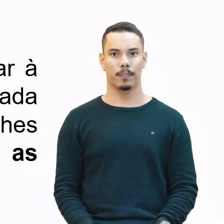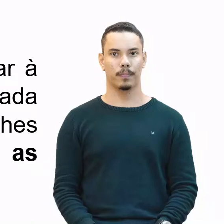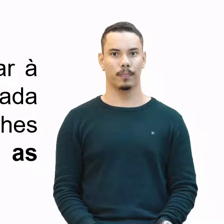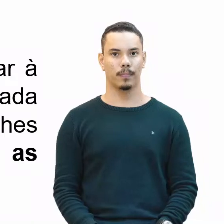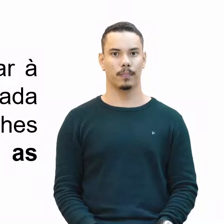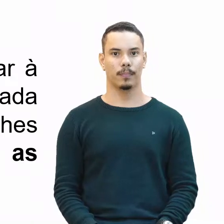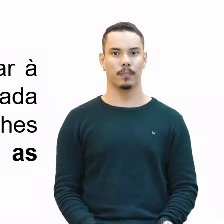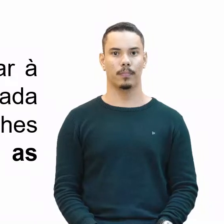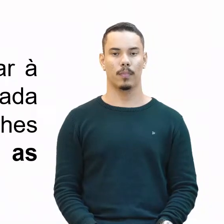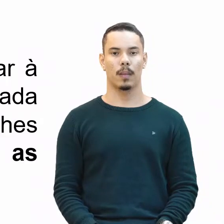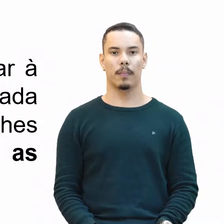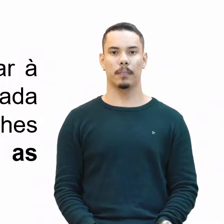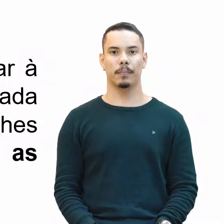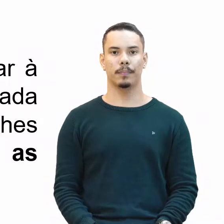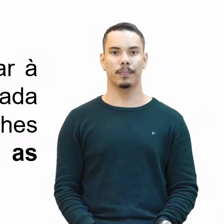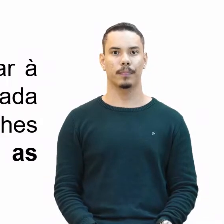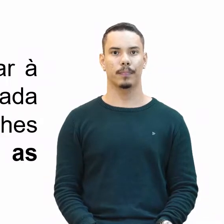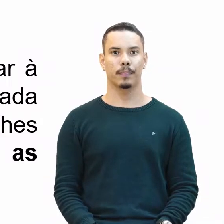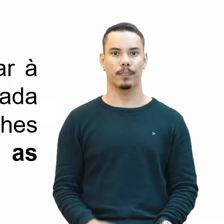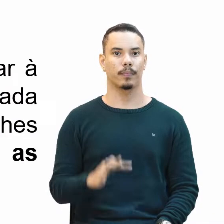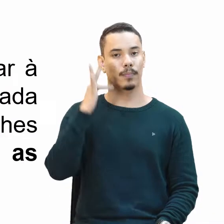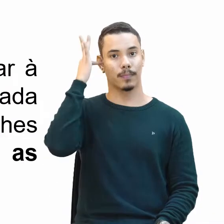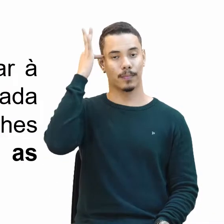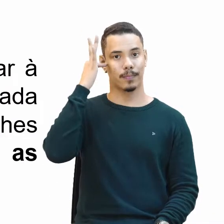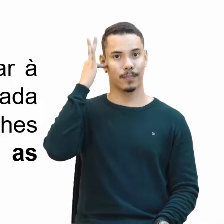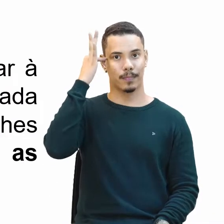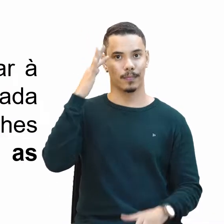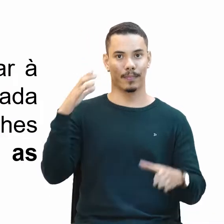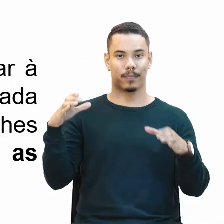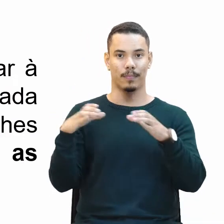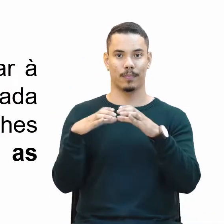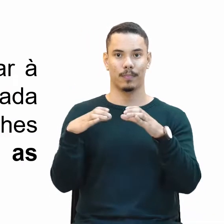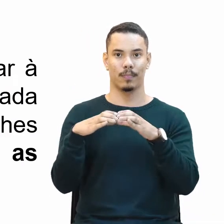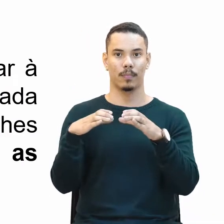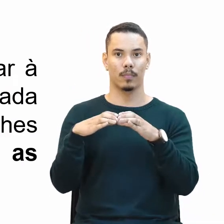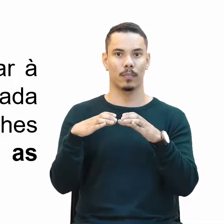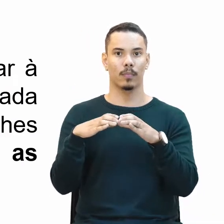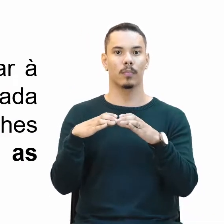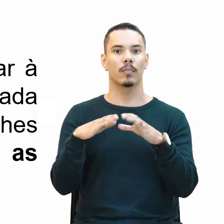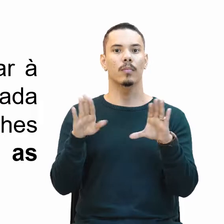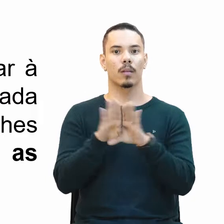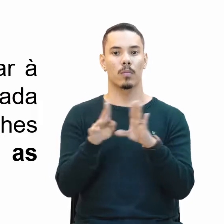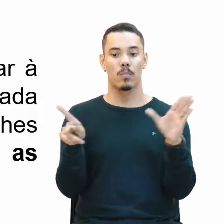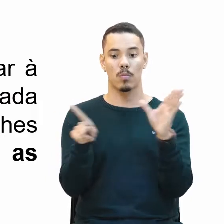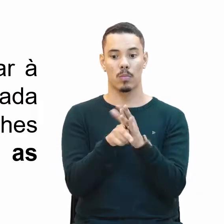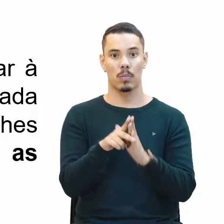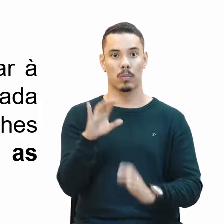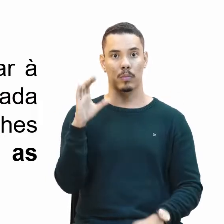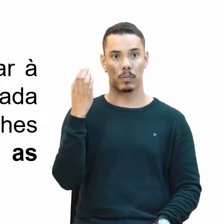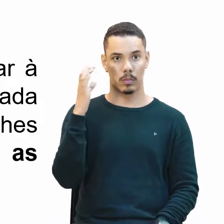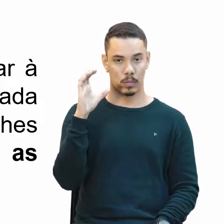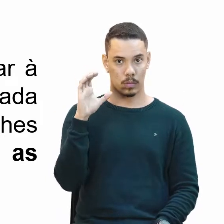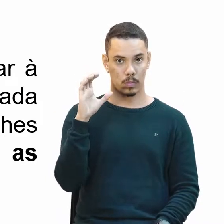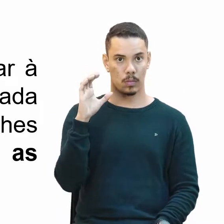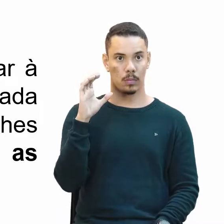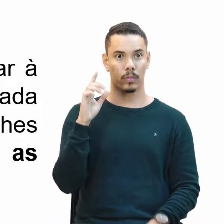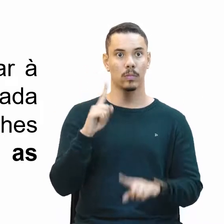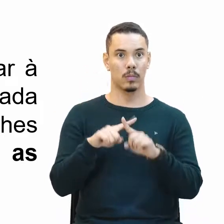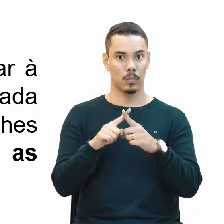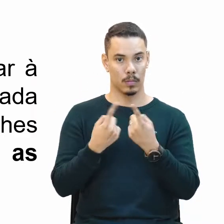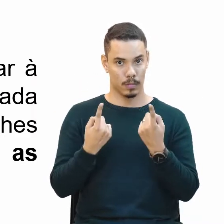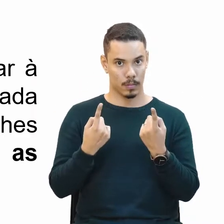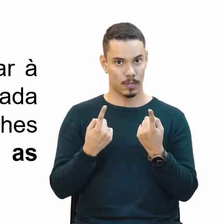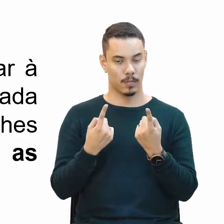Olha só, os filósofos, inclusive até a própria ciência, mas vamos nos fixar aqui nos